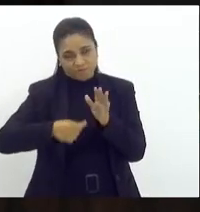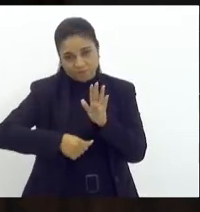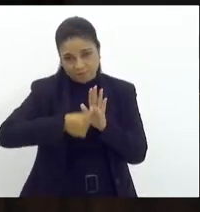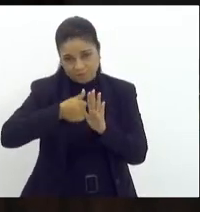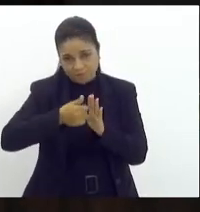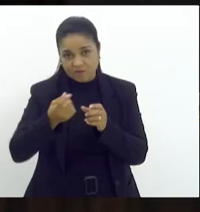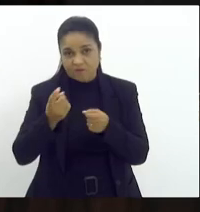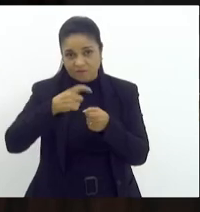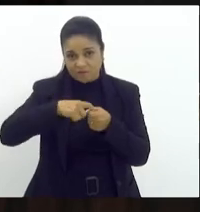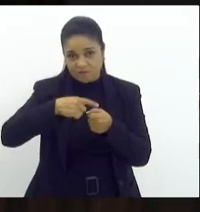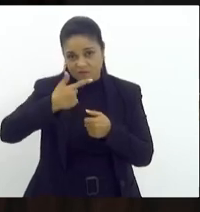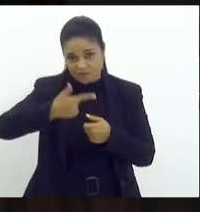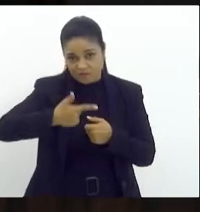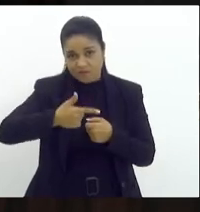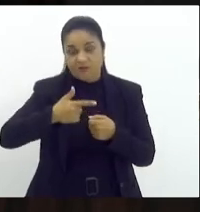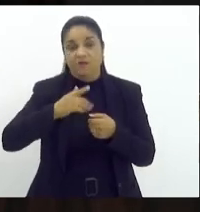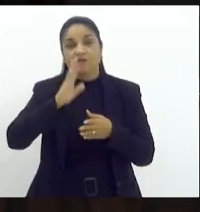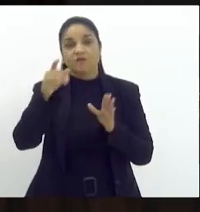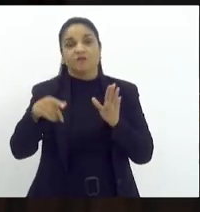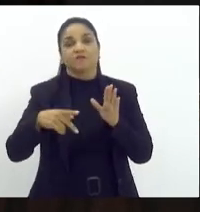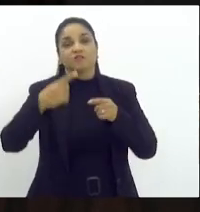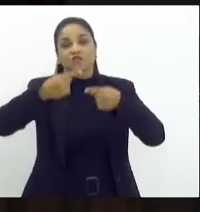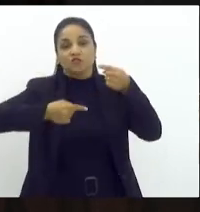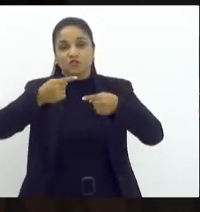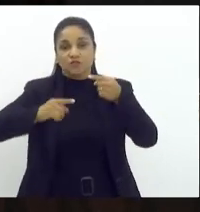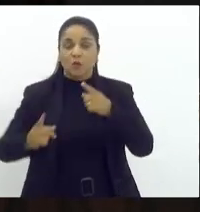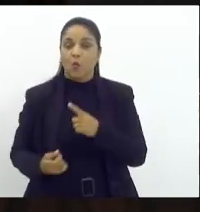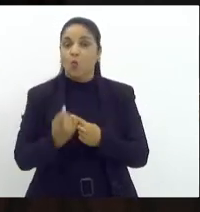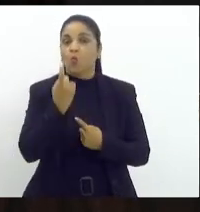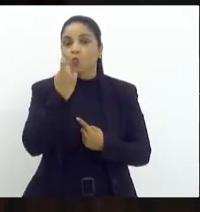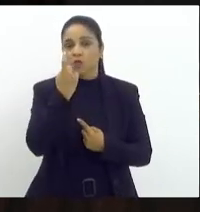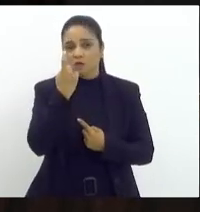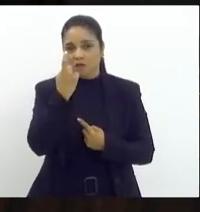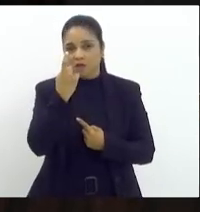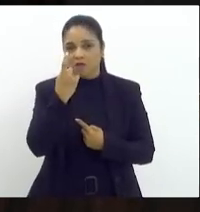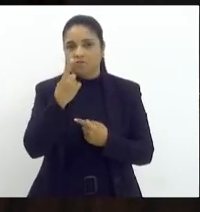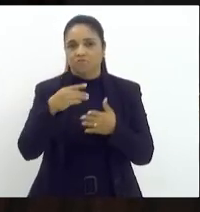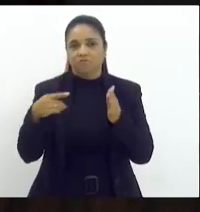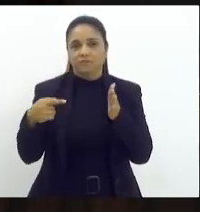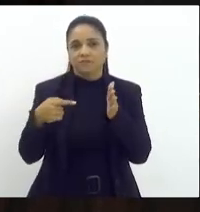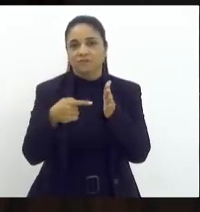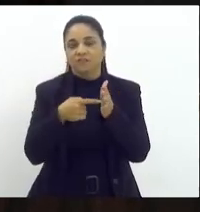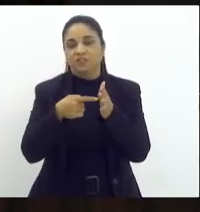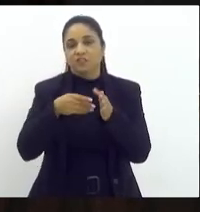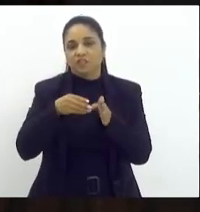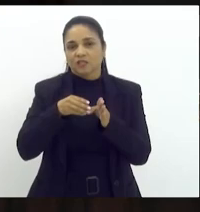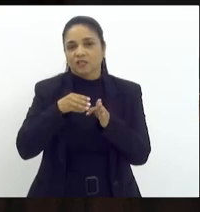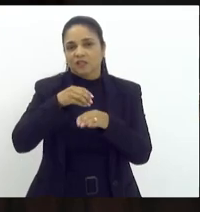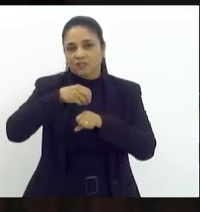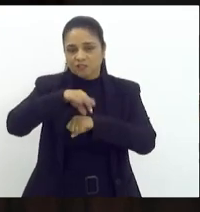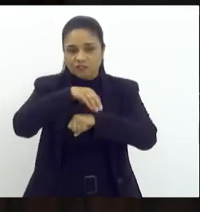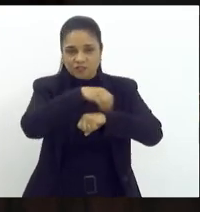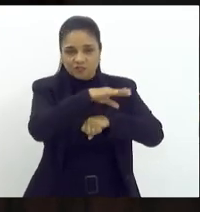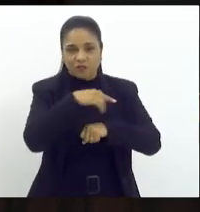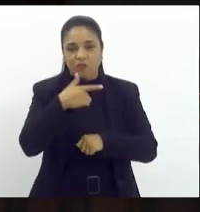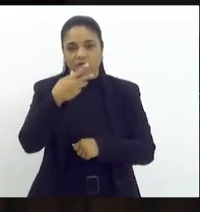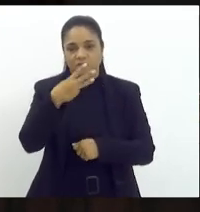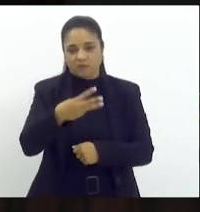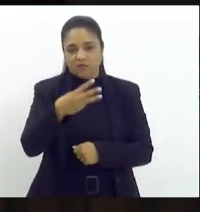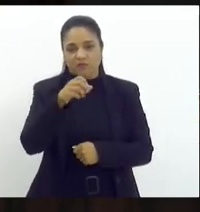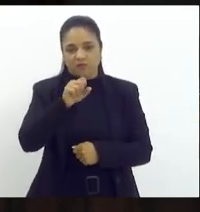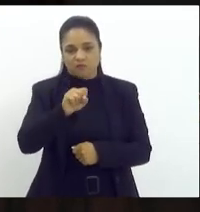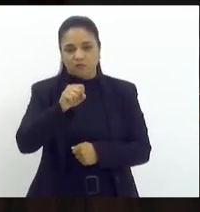anuncio em votação em discussão única indicação Legislativa 387 de